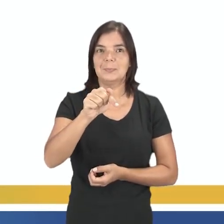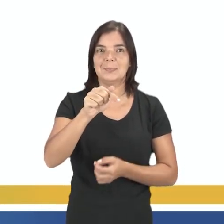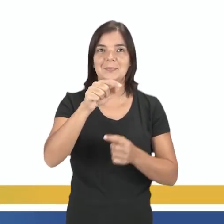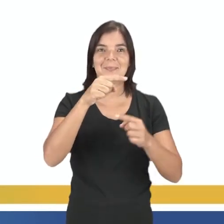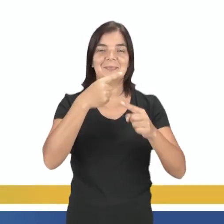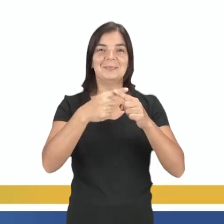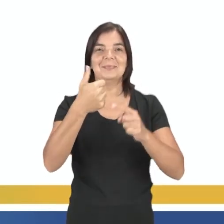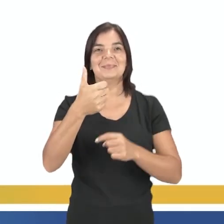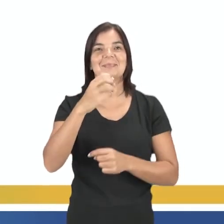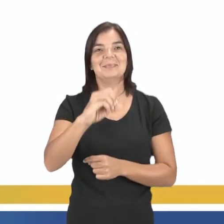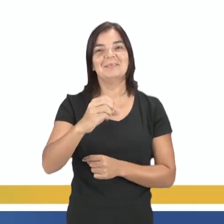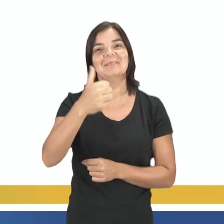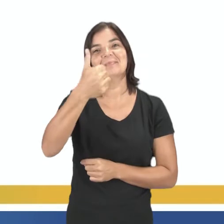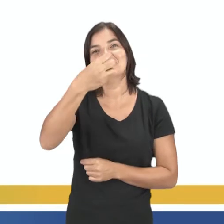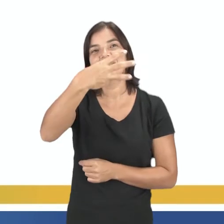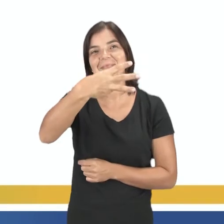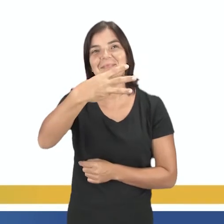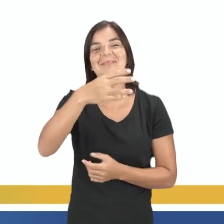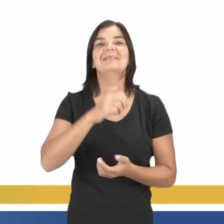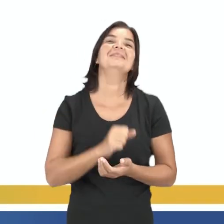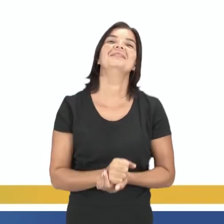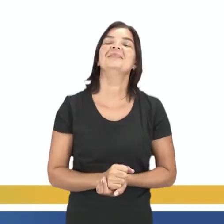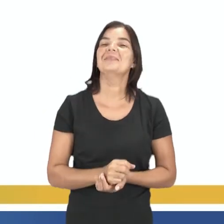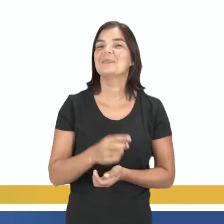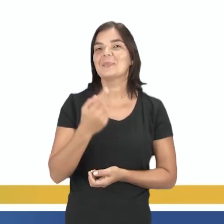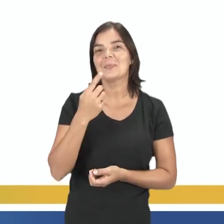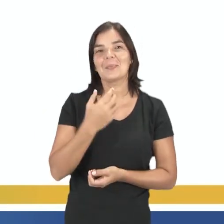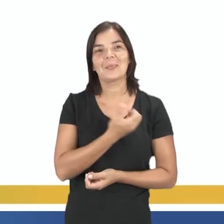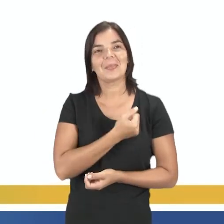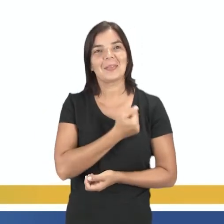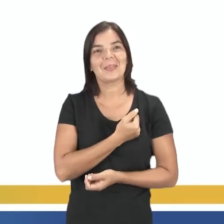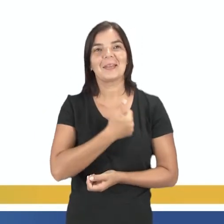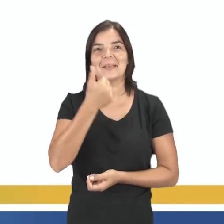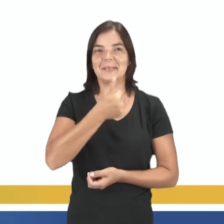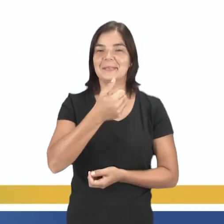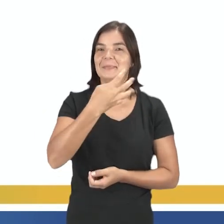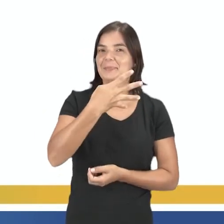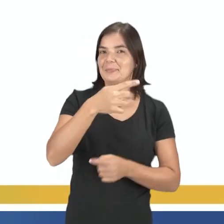39,857 vezes 10 a 13, que deu o primeiro valor, pelo